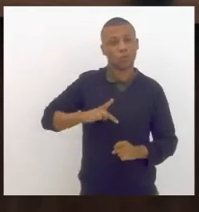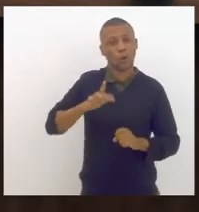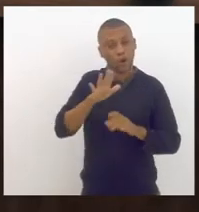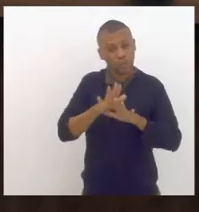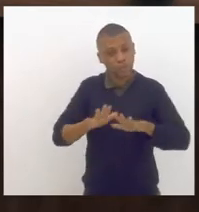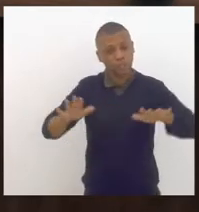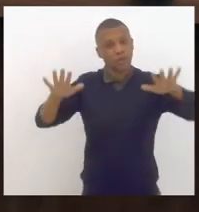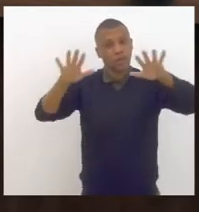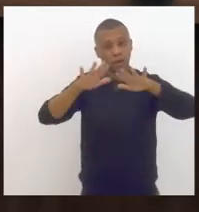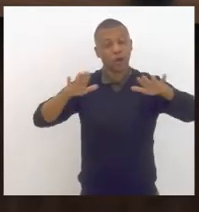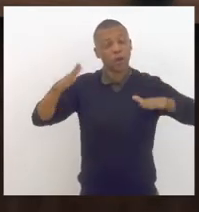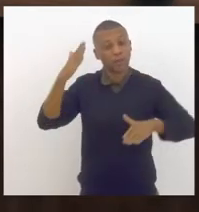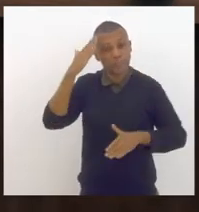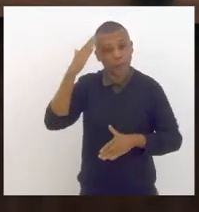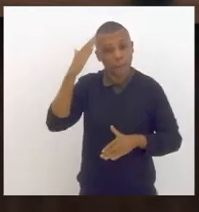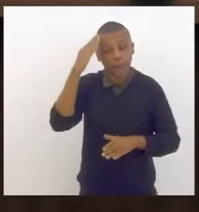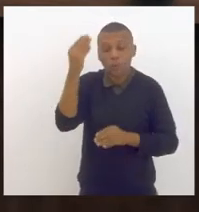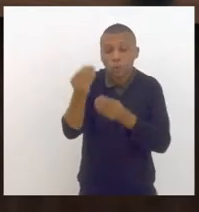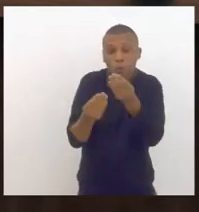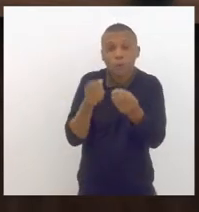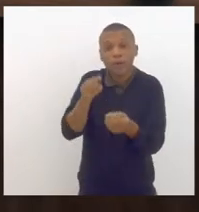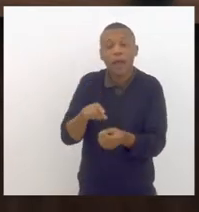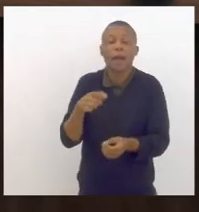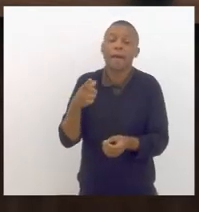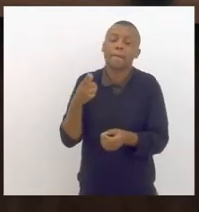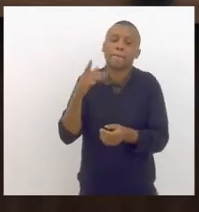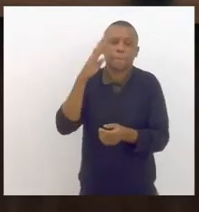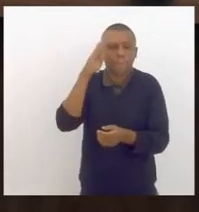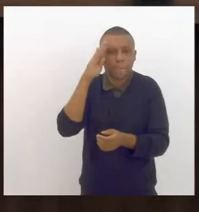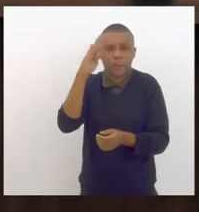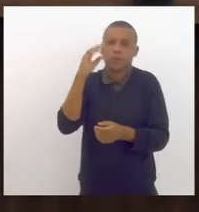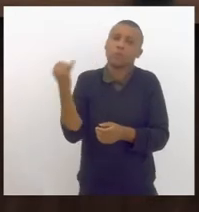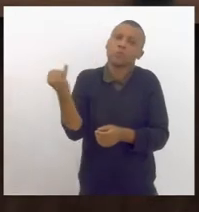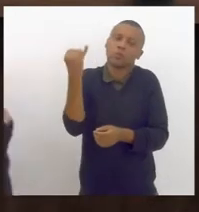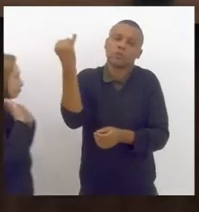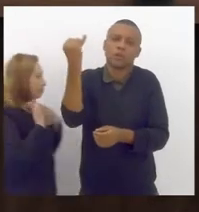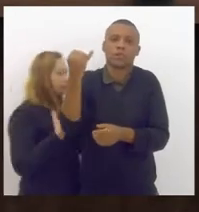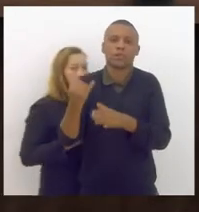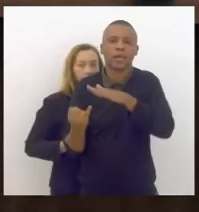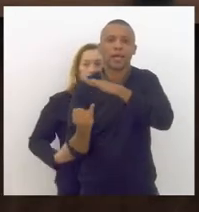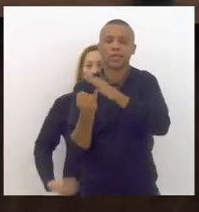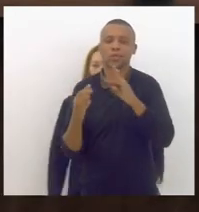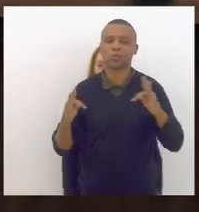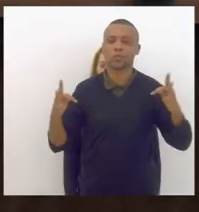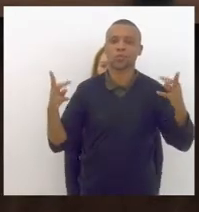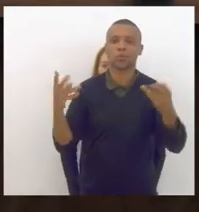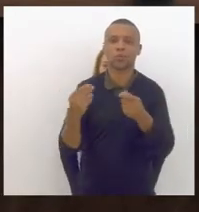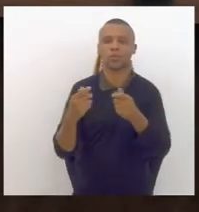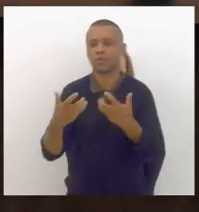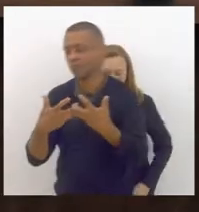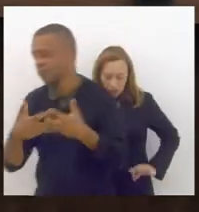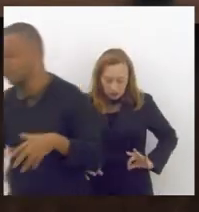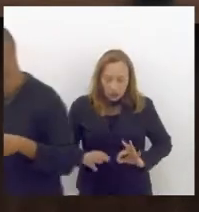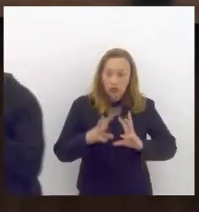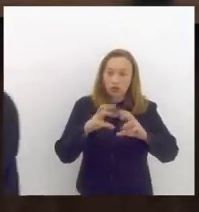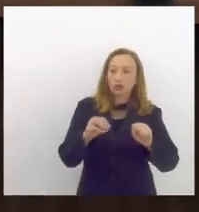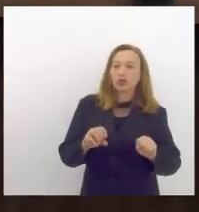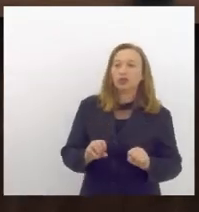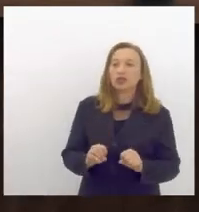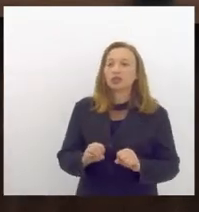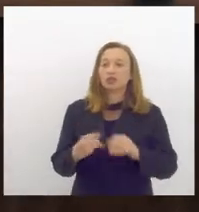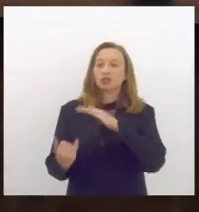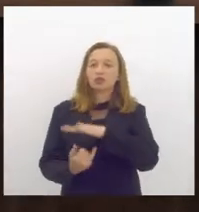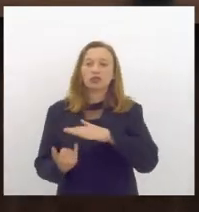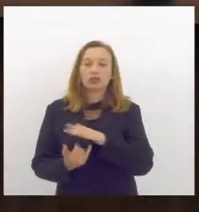sabendo o quanto que é central que todas essas instituições funcionem como manda